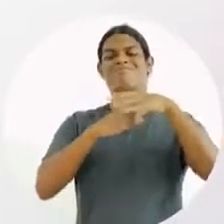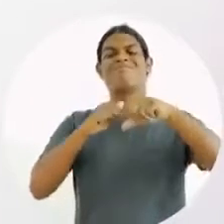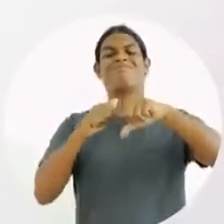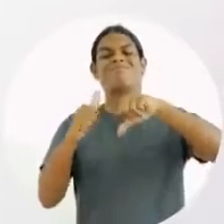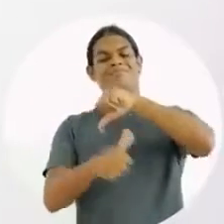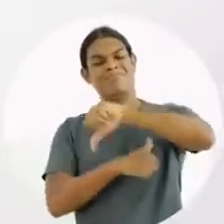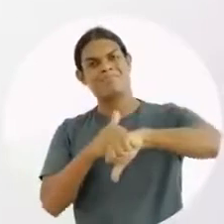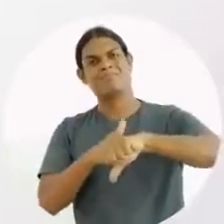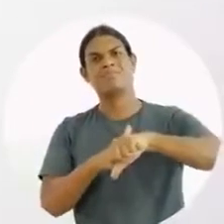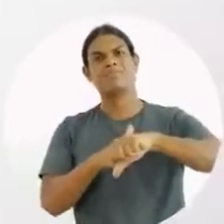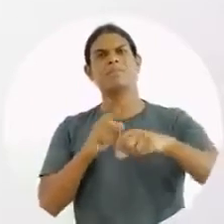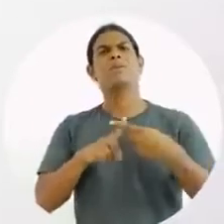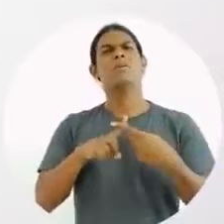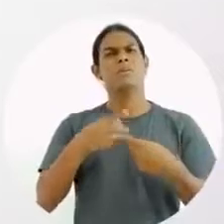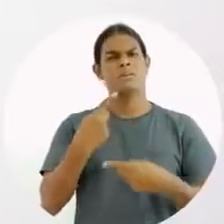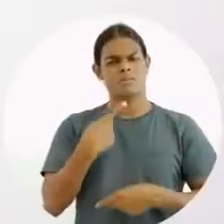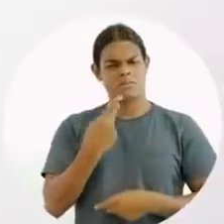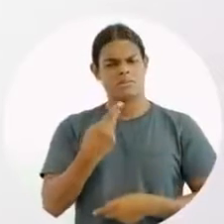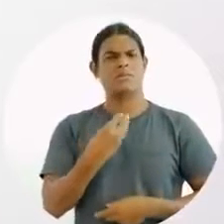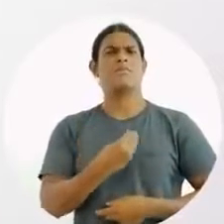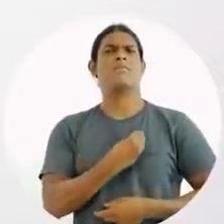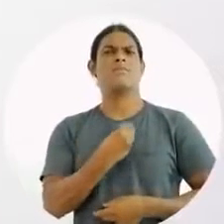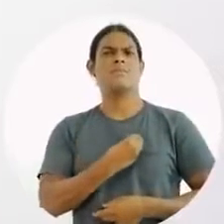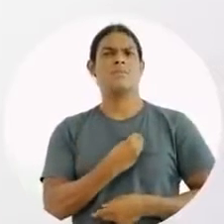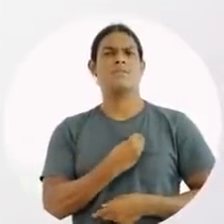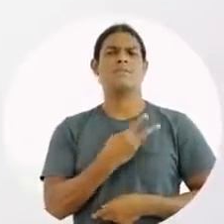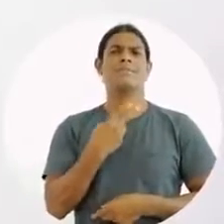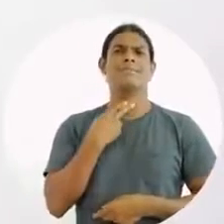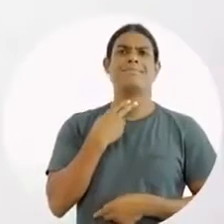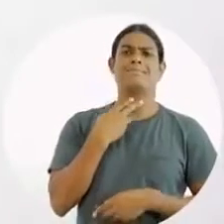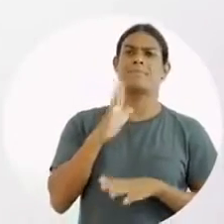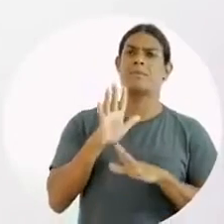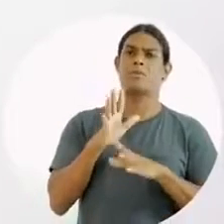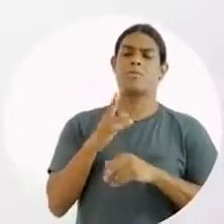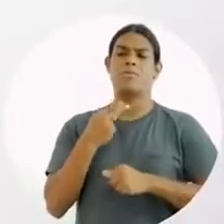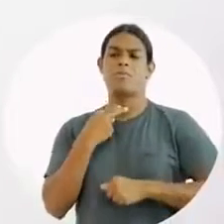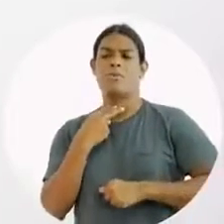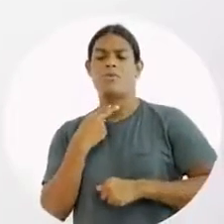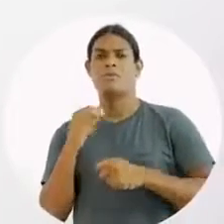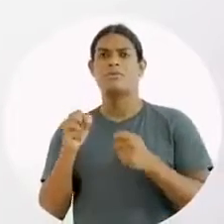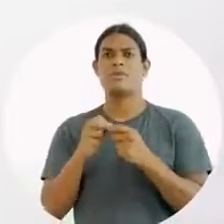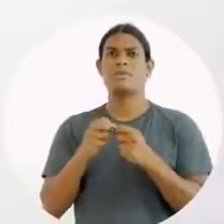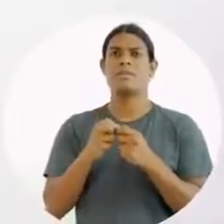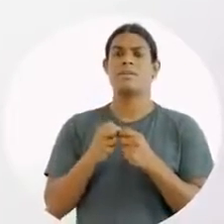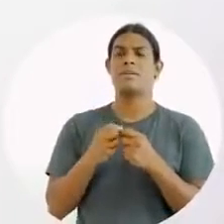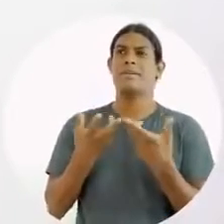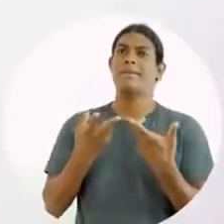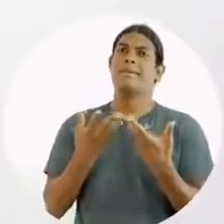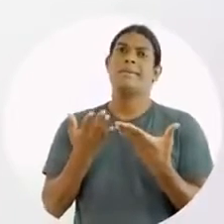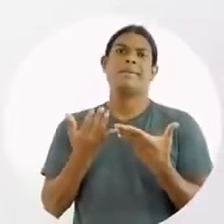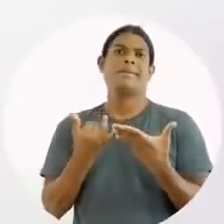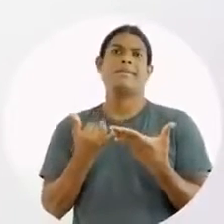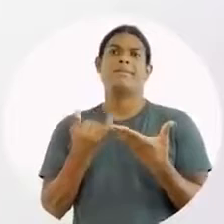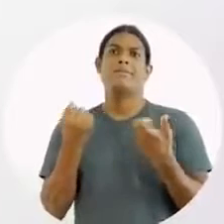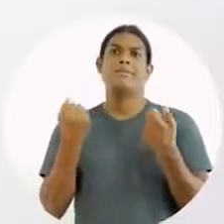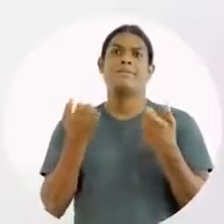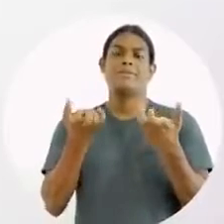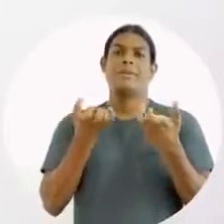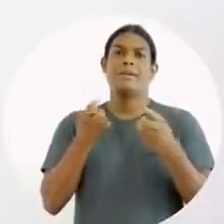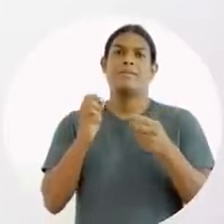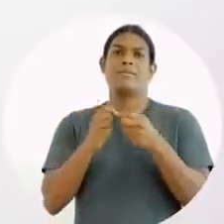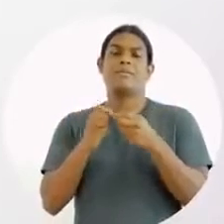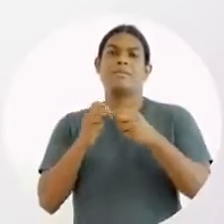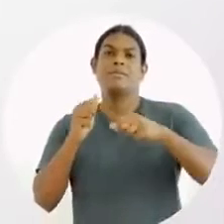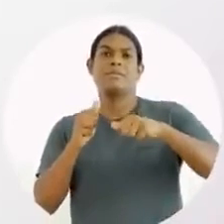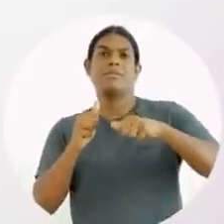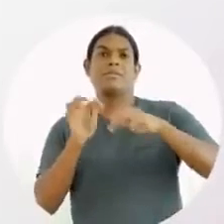vida pessoal da gente. Quando a gente diz assim, olha, isso vai deixar de ser feito dessa forma e vai passar a ser feito dessa outra forma, isso